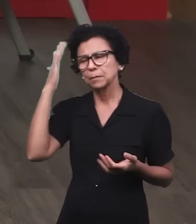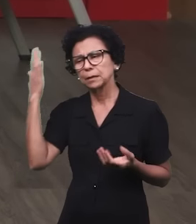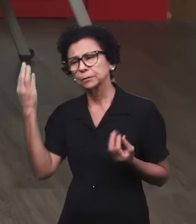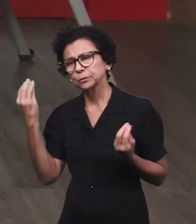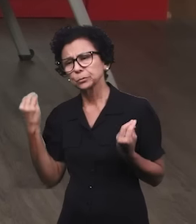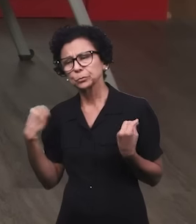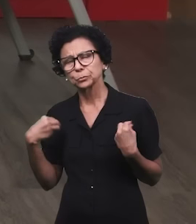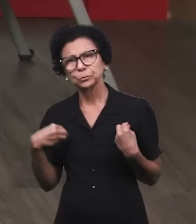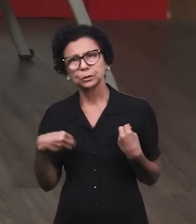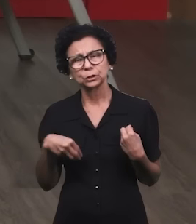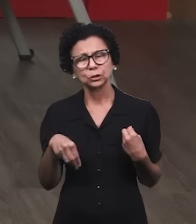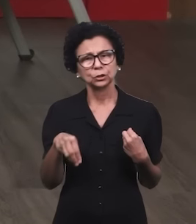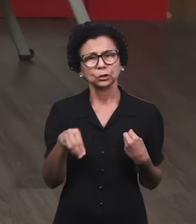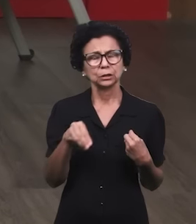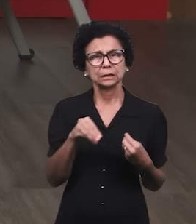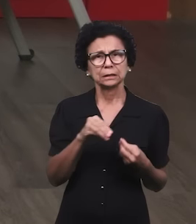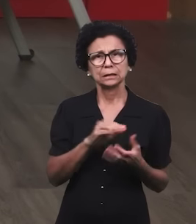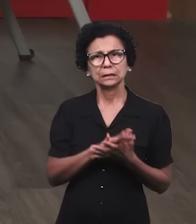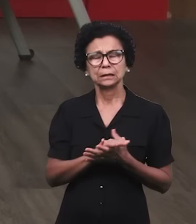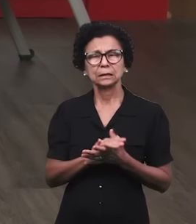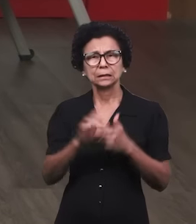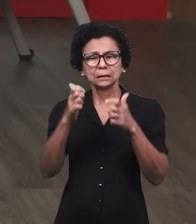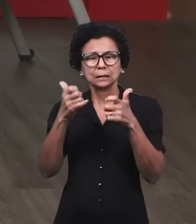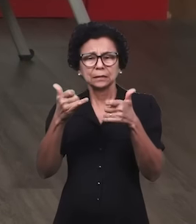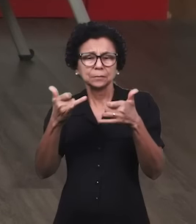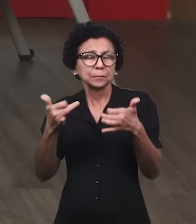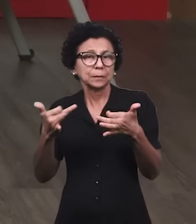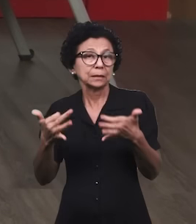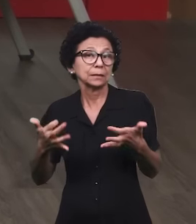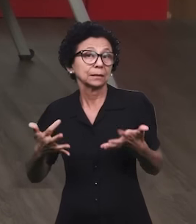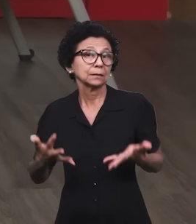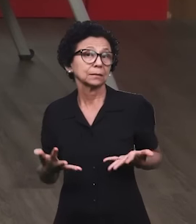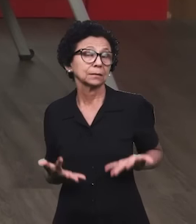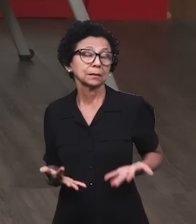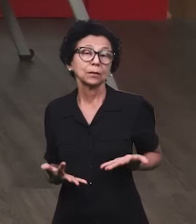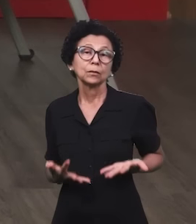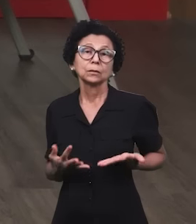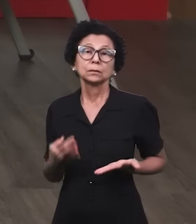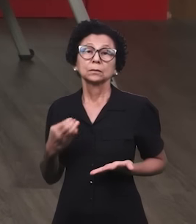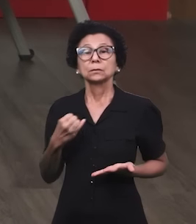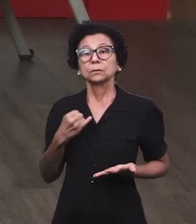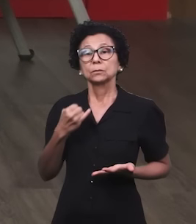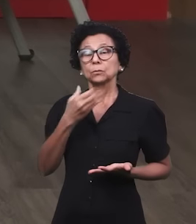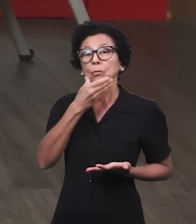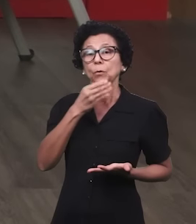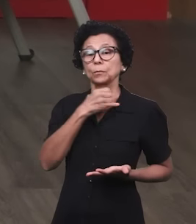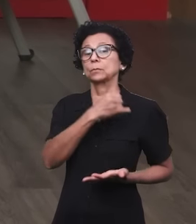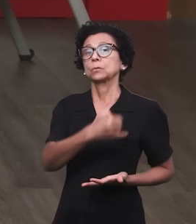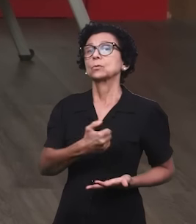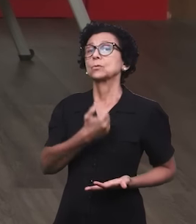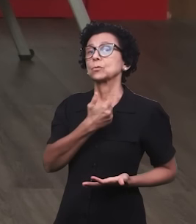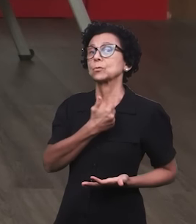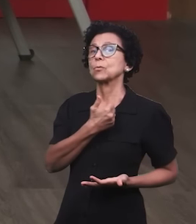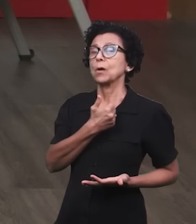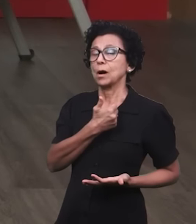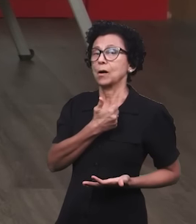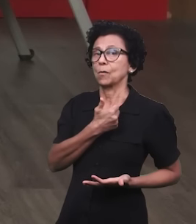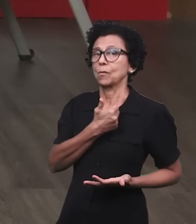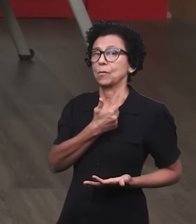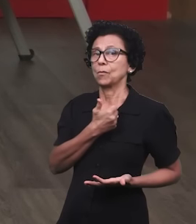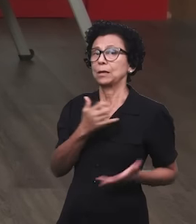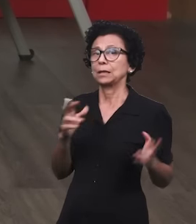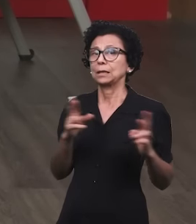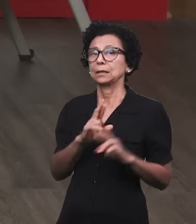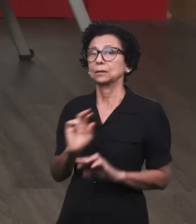da descrição fidedigna que João, ele dá desses sinais que o Senhor